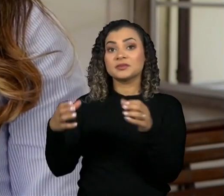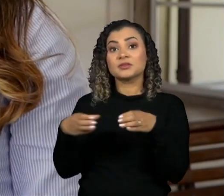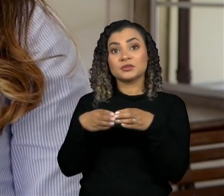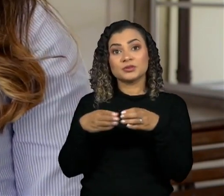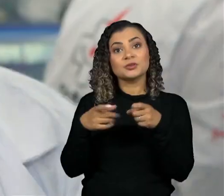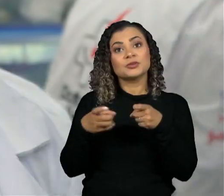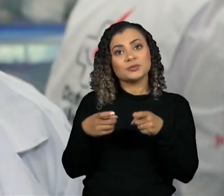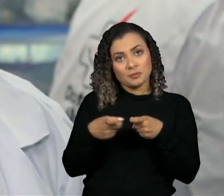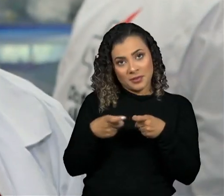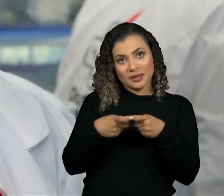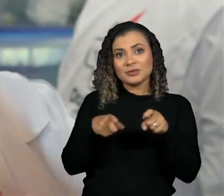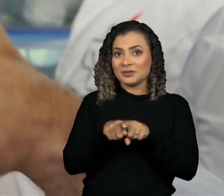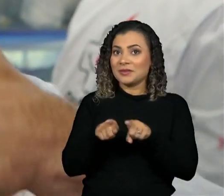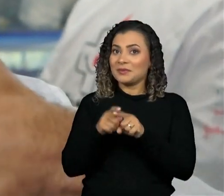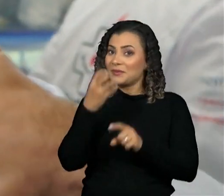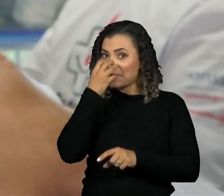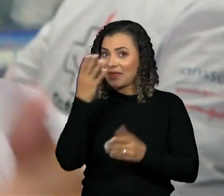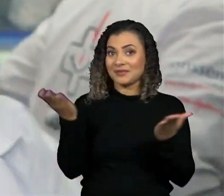médica também.